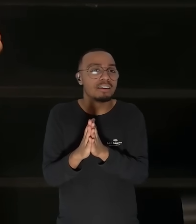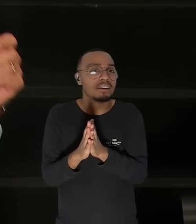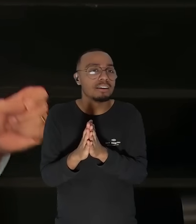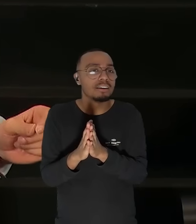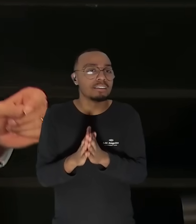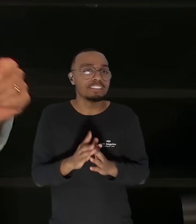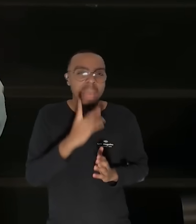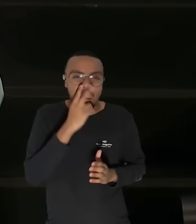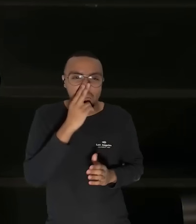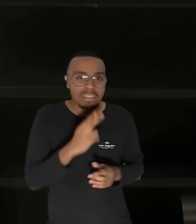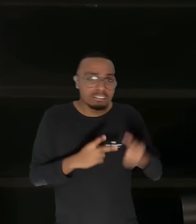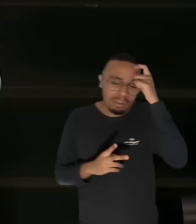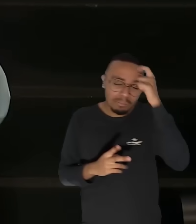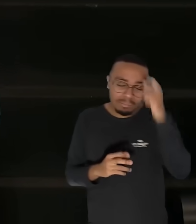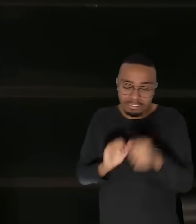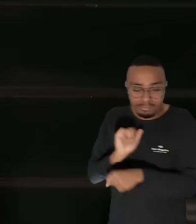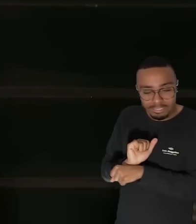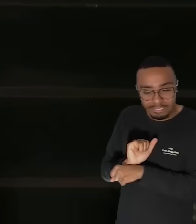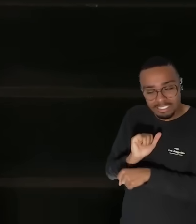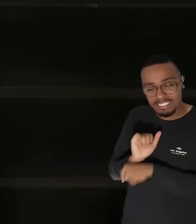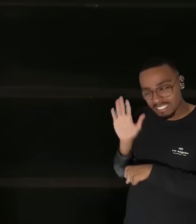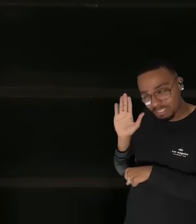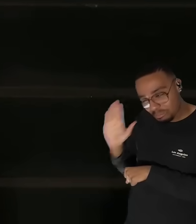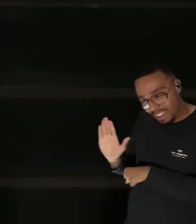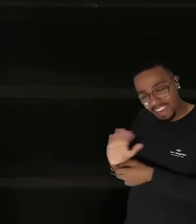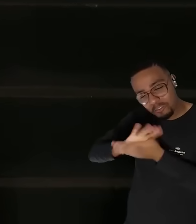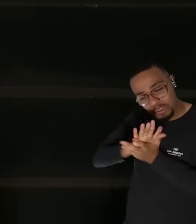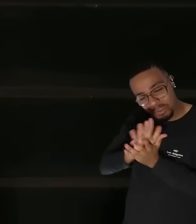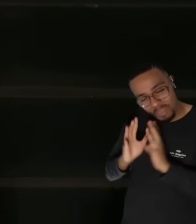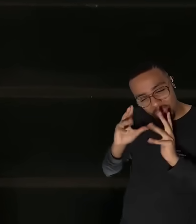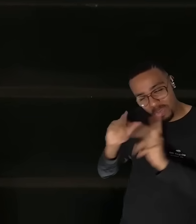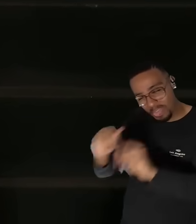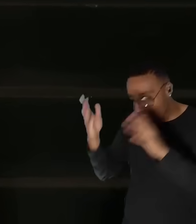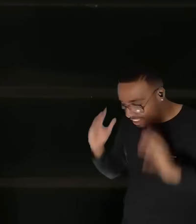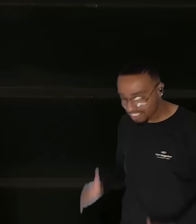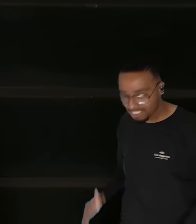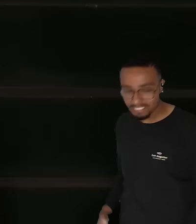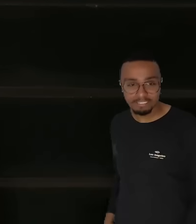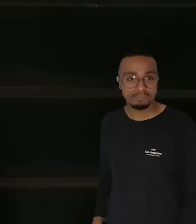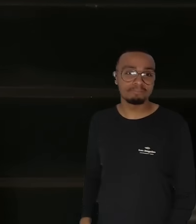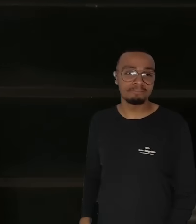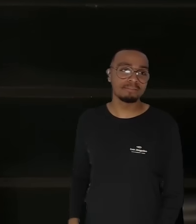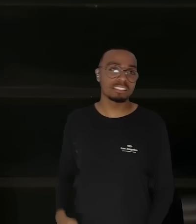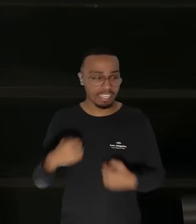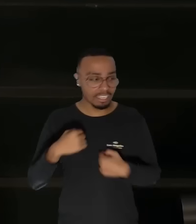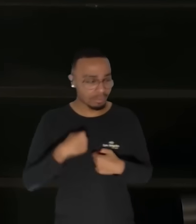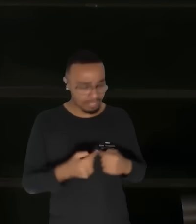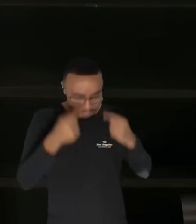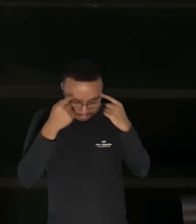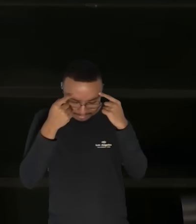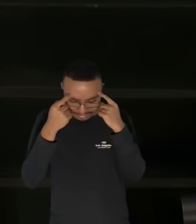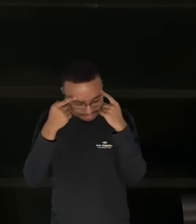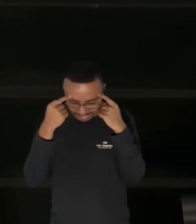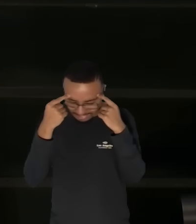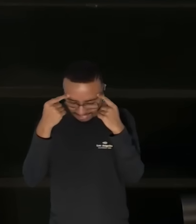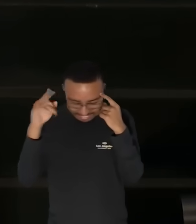Para estragar. A minha cabeça vai dizer, Deus não é bom. Porque se Deus fosse